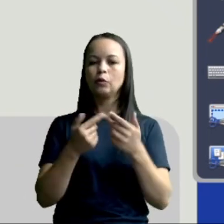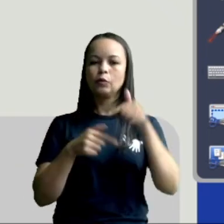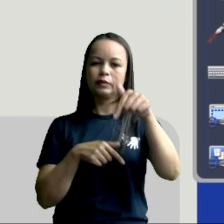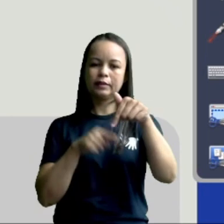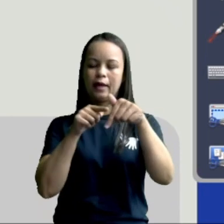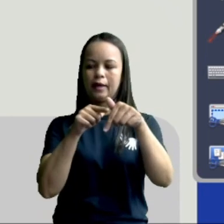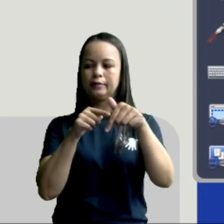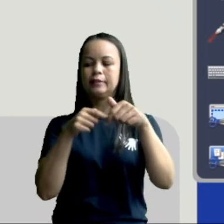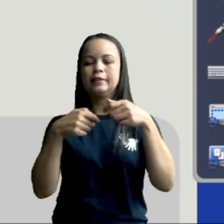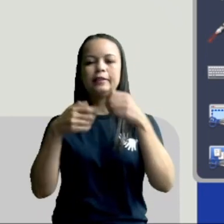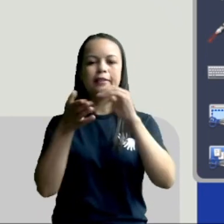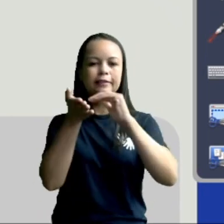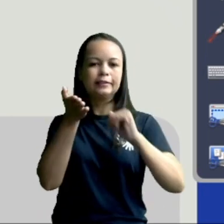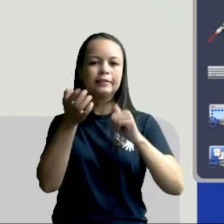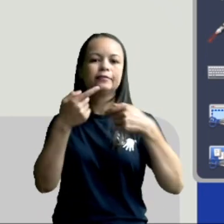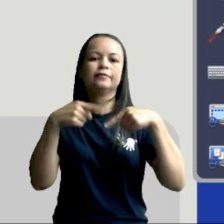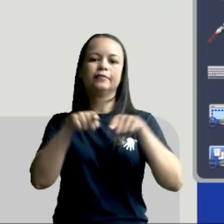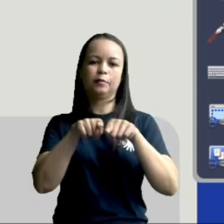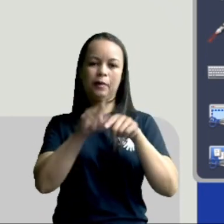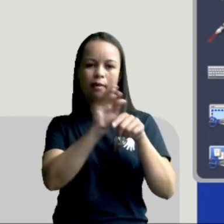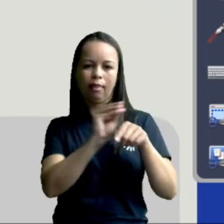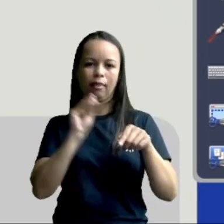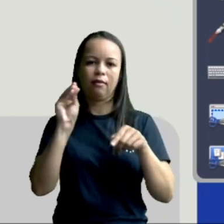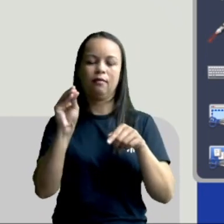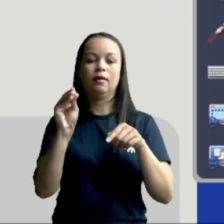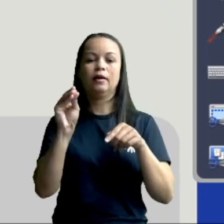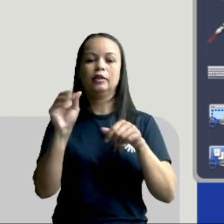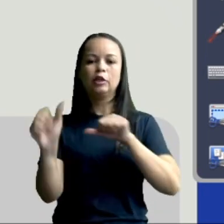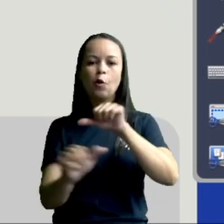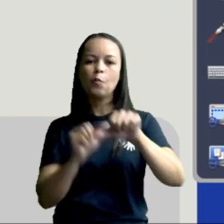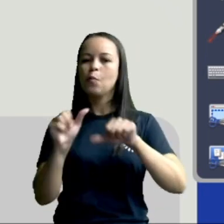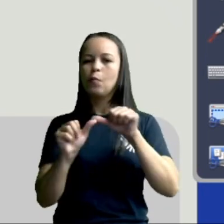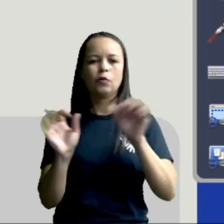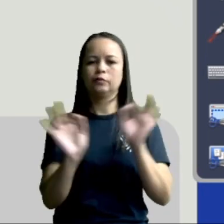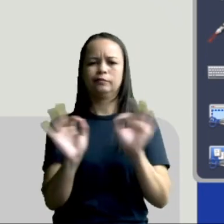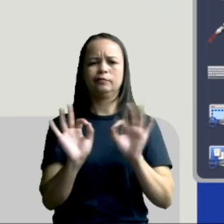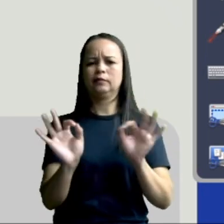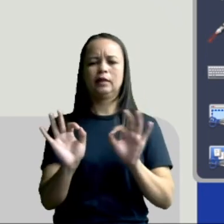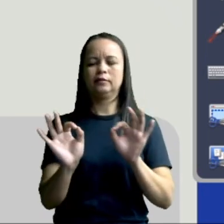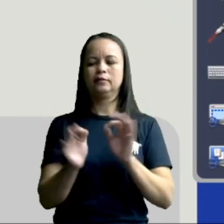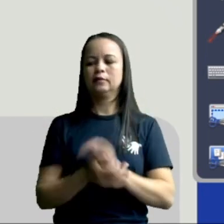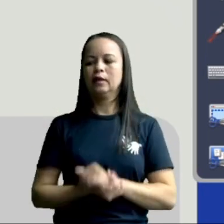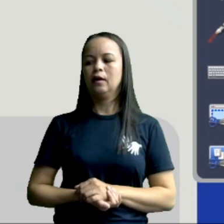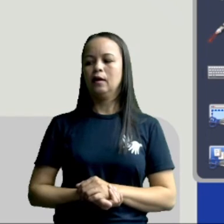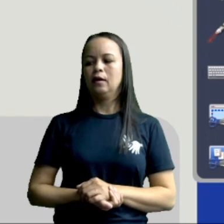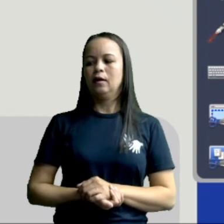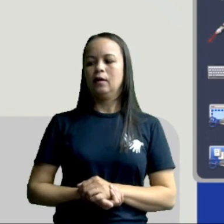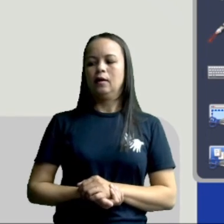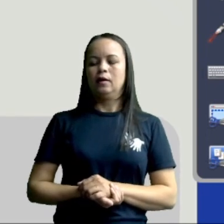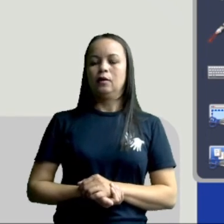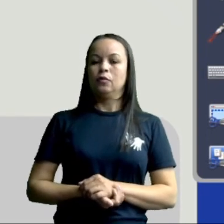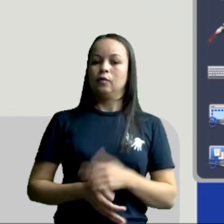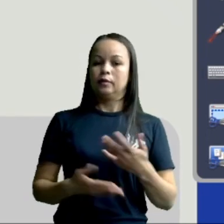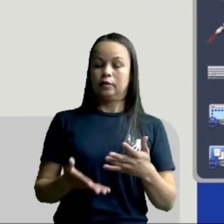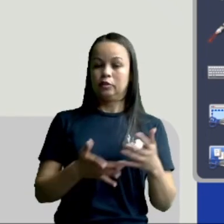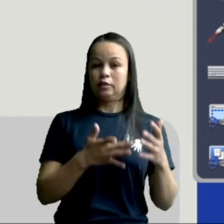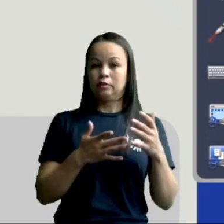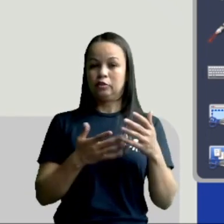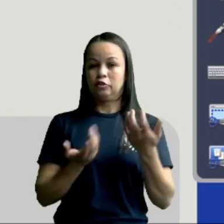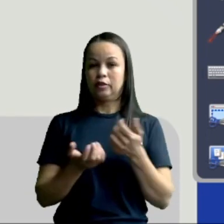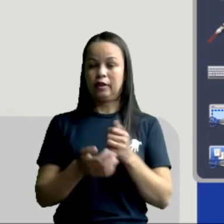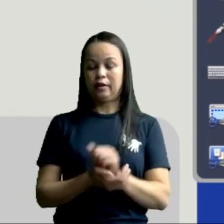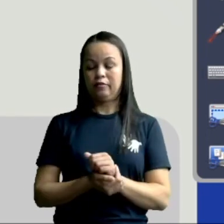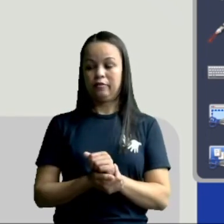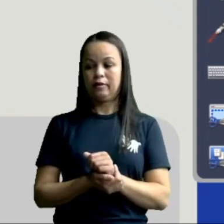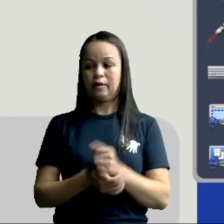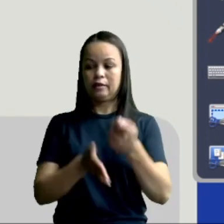ó, e retira também, tá? E a gente não muda a nossa equação. Quando a gente escreve essa